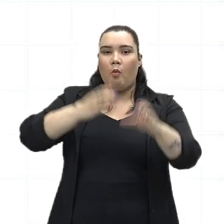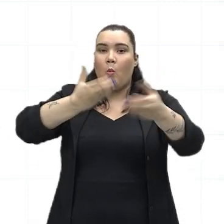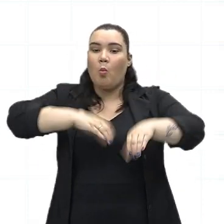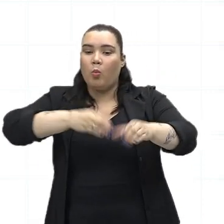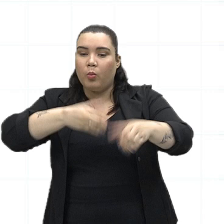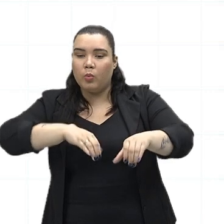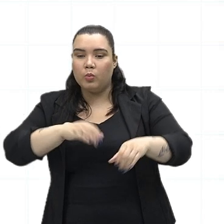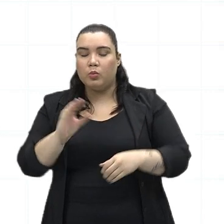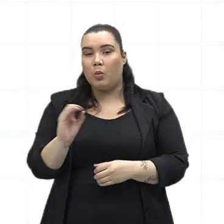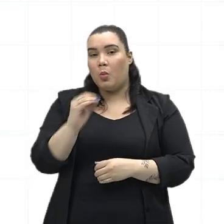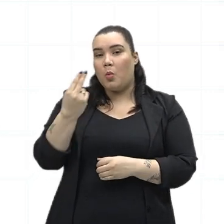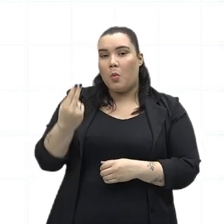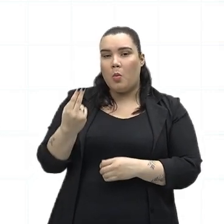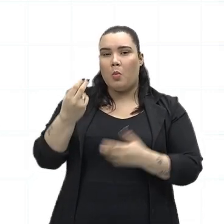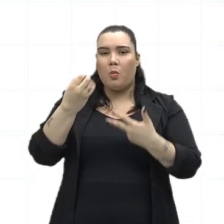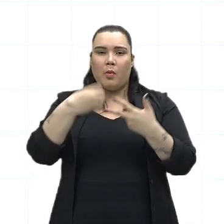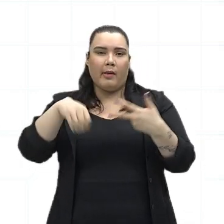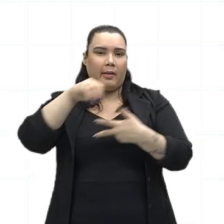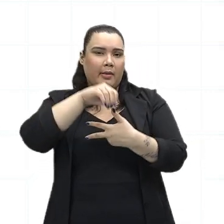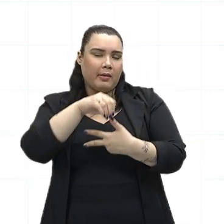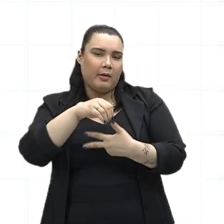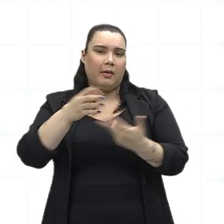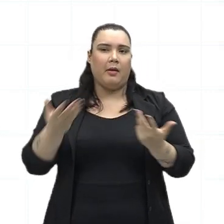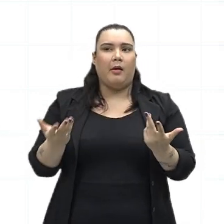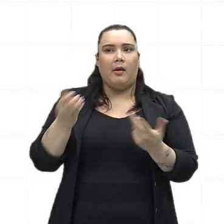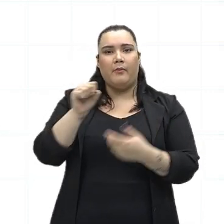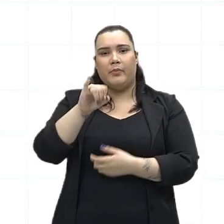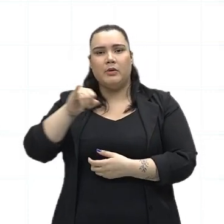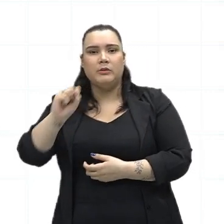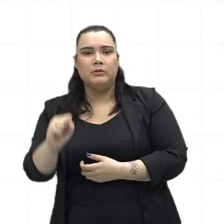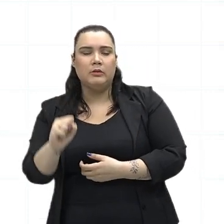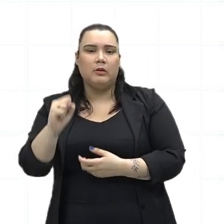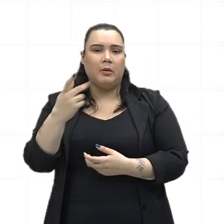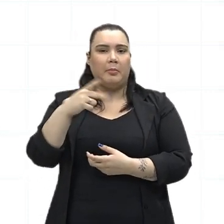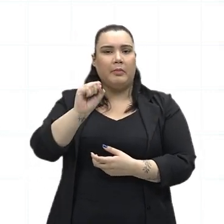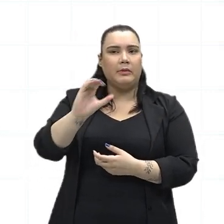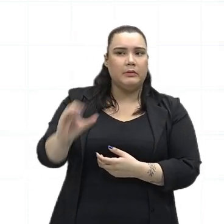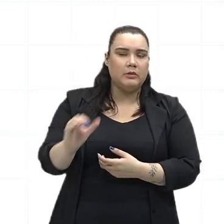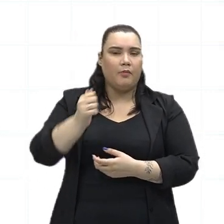vestibular, o Enem, PSC, o SIS? Como eu disse para vocês,